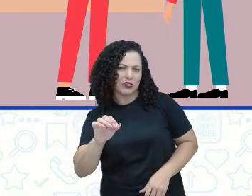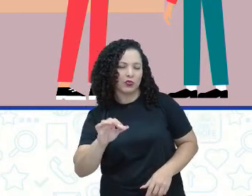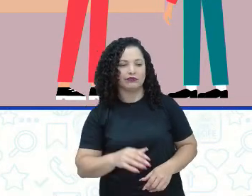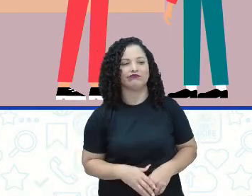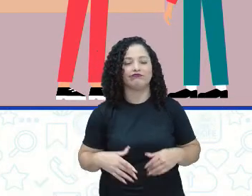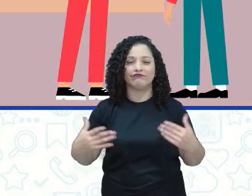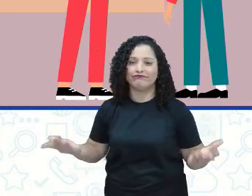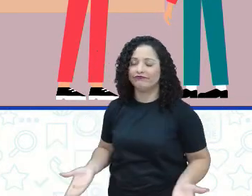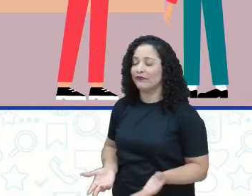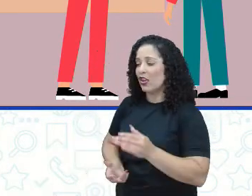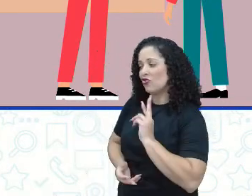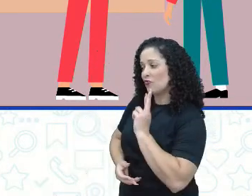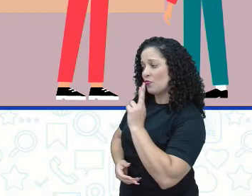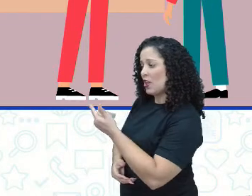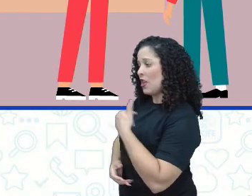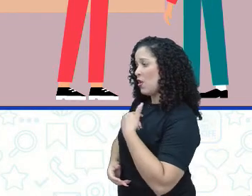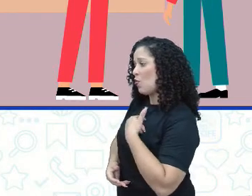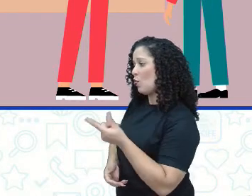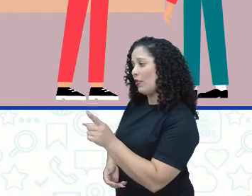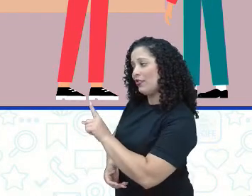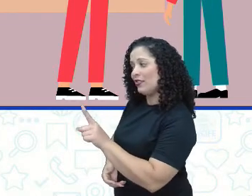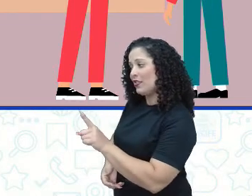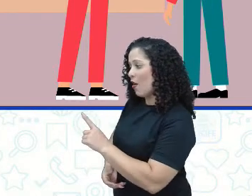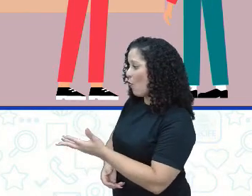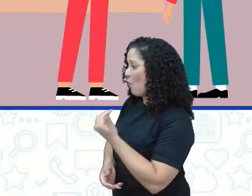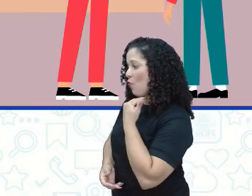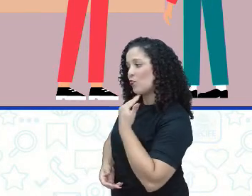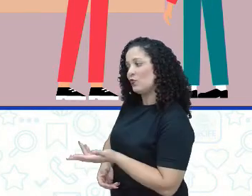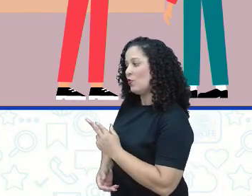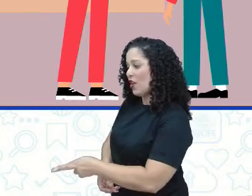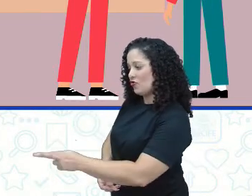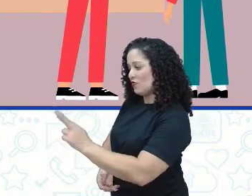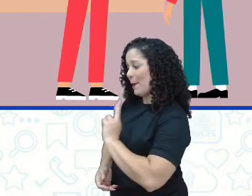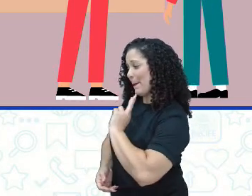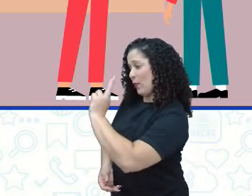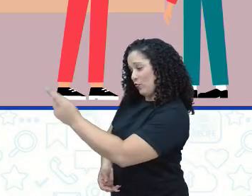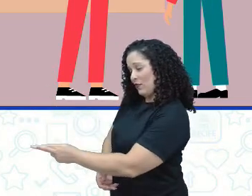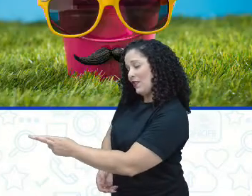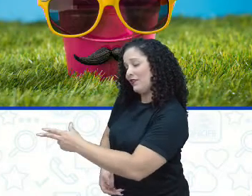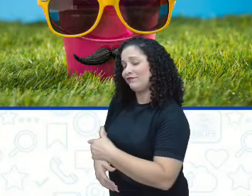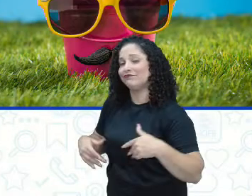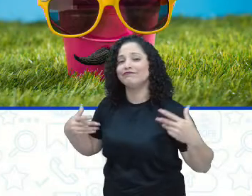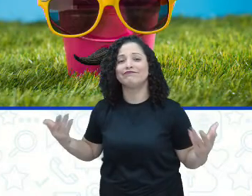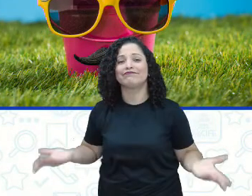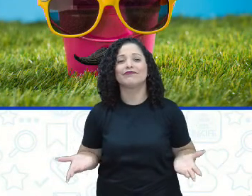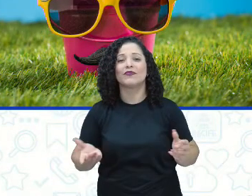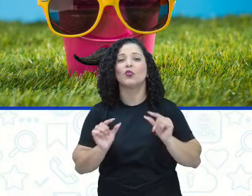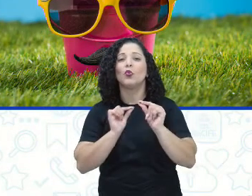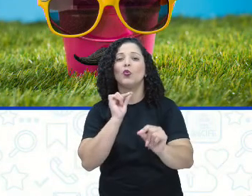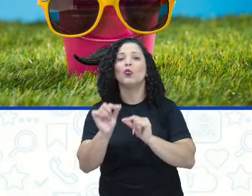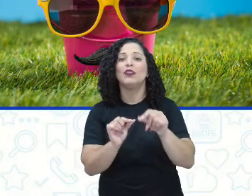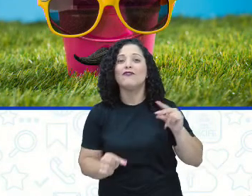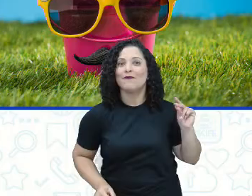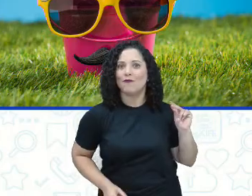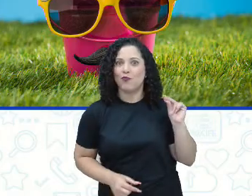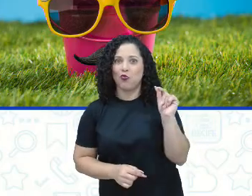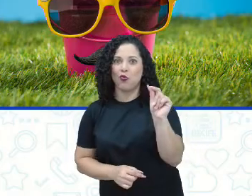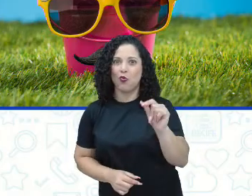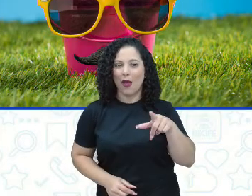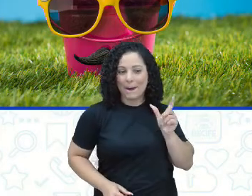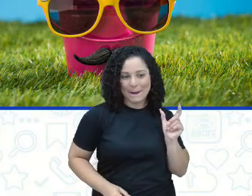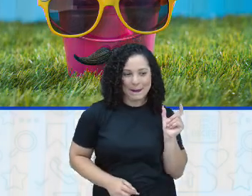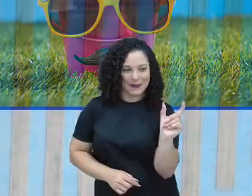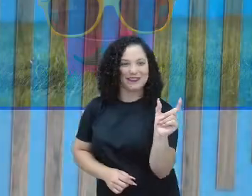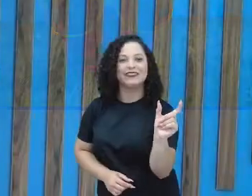responde, eu não consigo responder a sua pergunta. Eita! E aí, a graça, qual é aí? Qual foi o punch aí? O humor